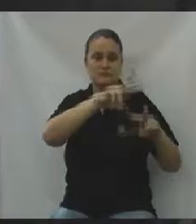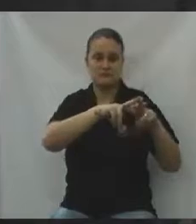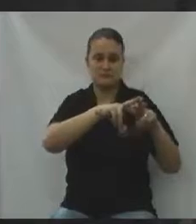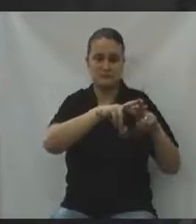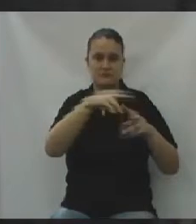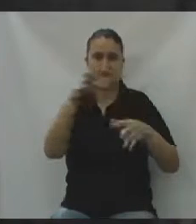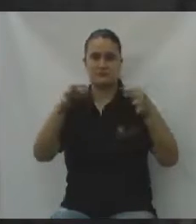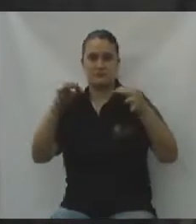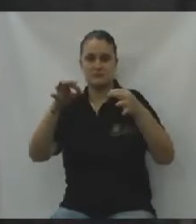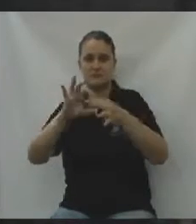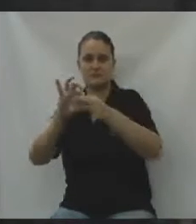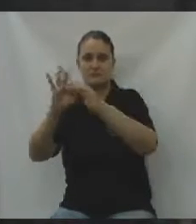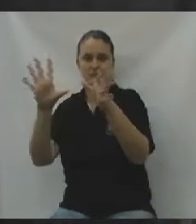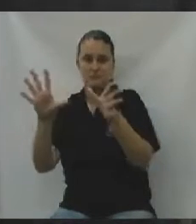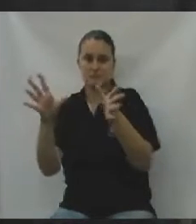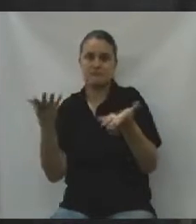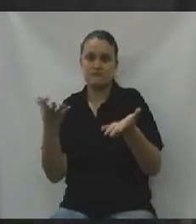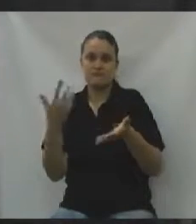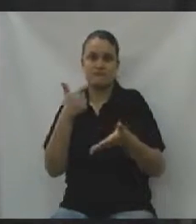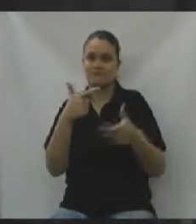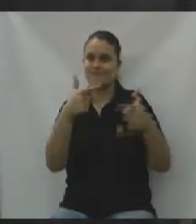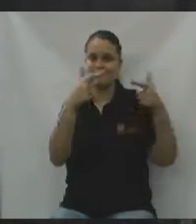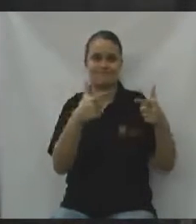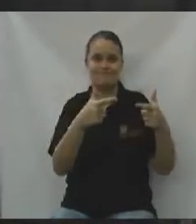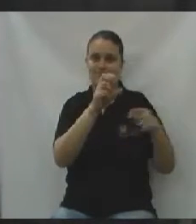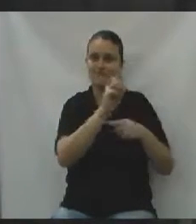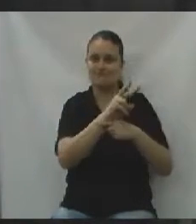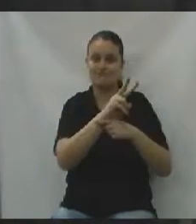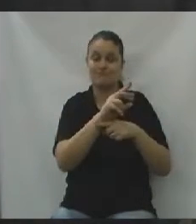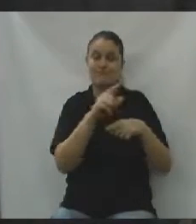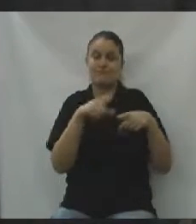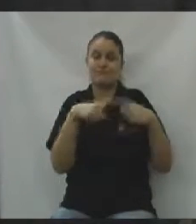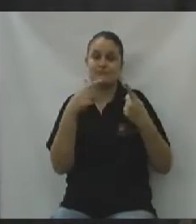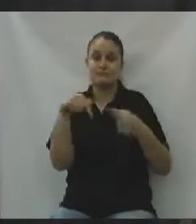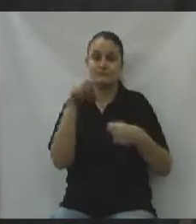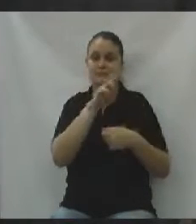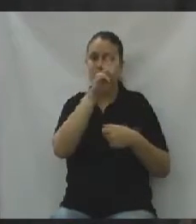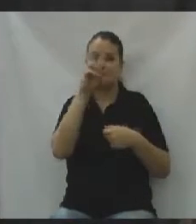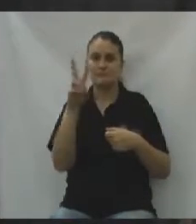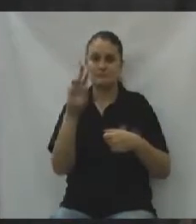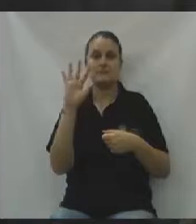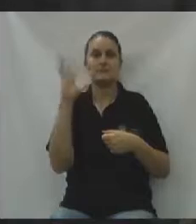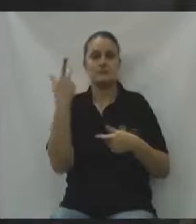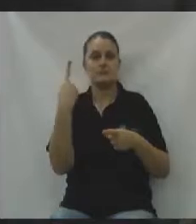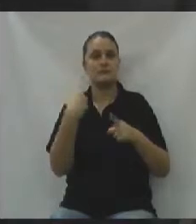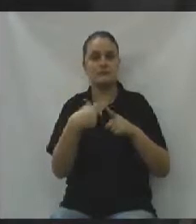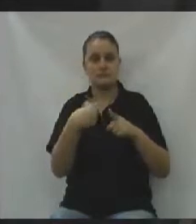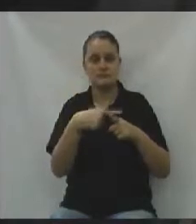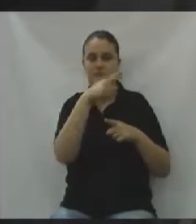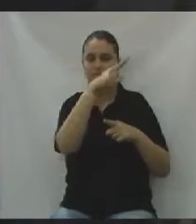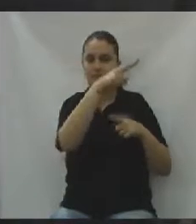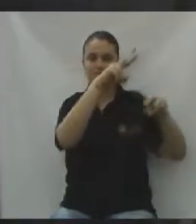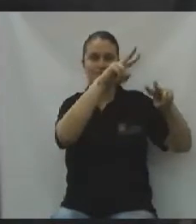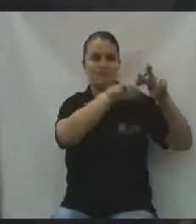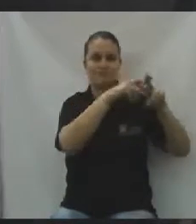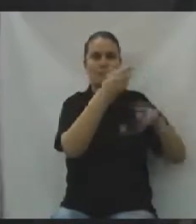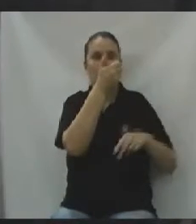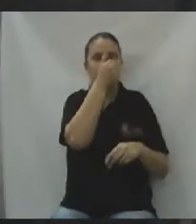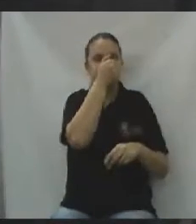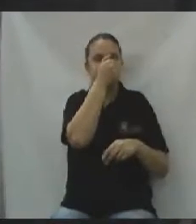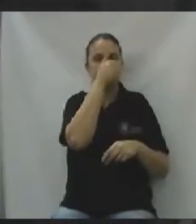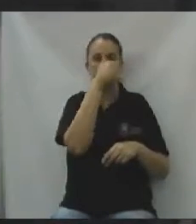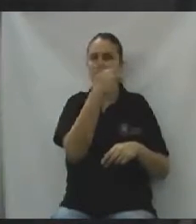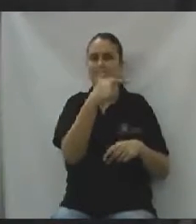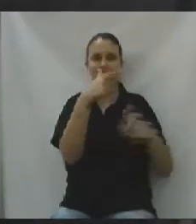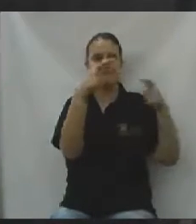e a justiça solta, né? Mas União da Vitória isso acontece porque exatamente por não ter local